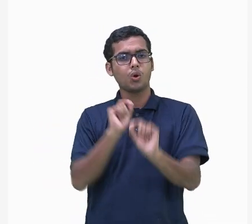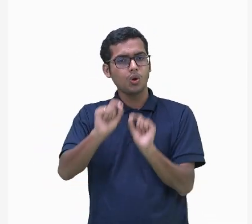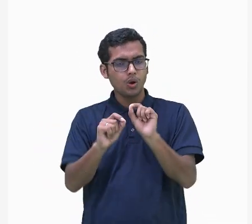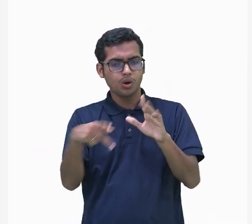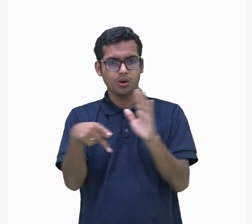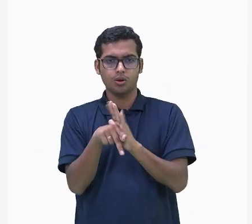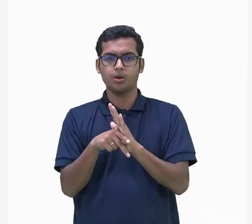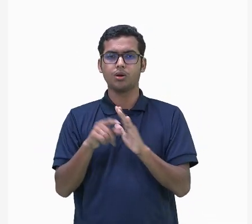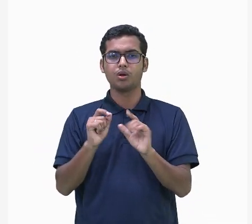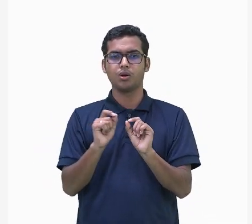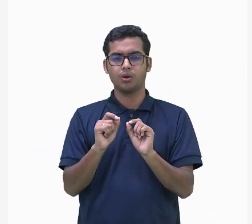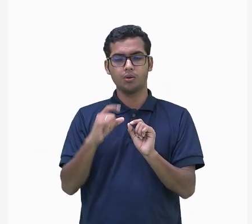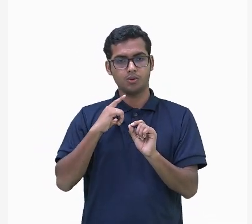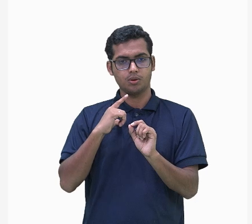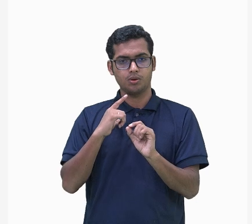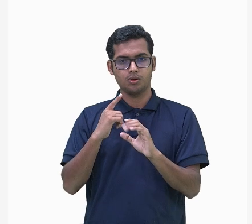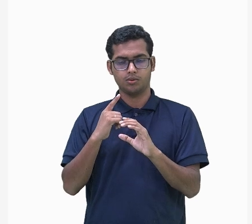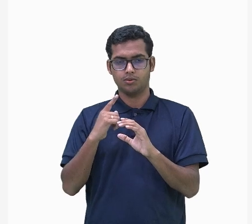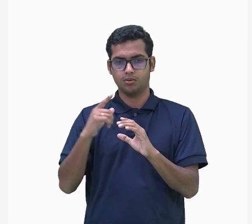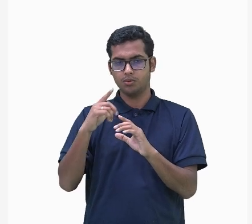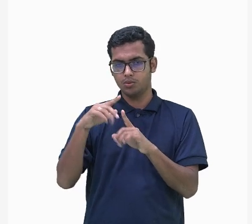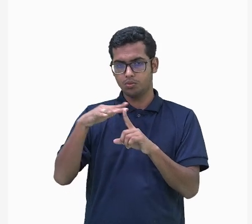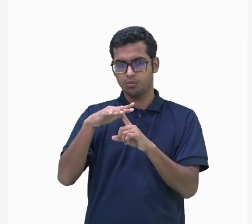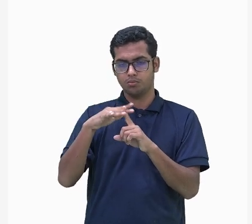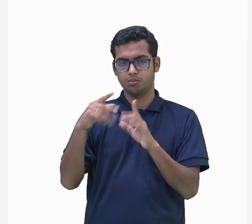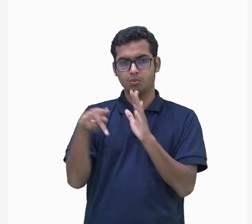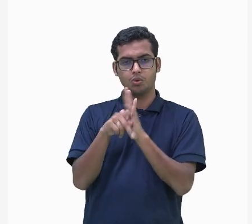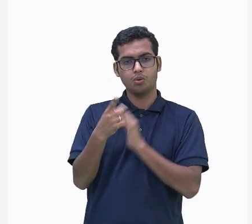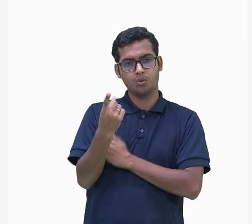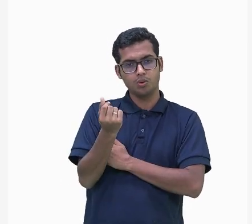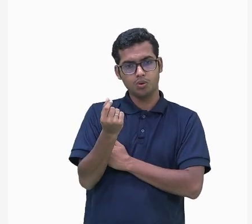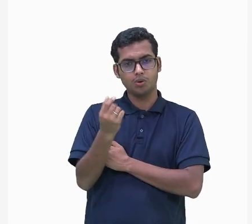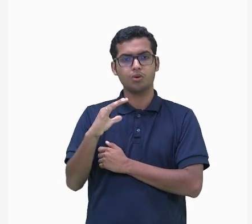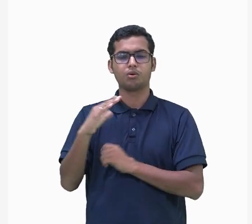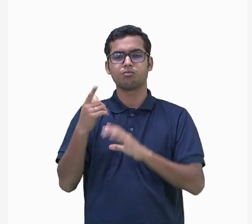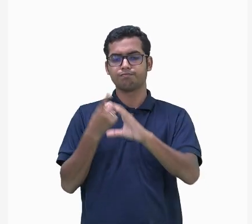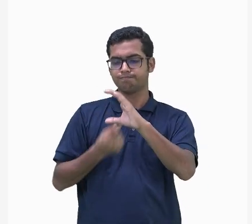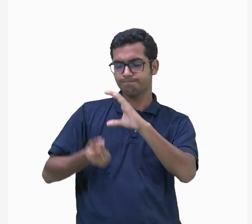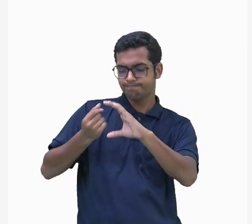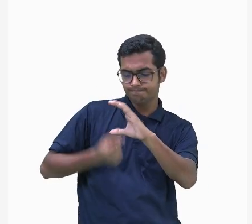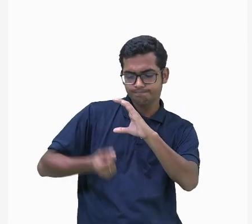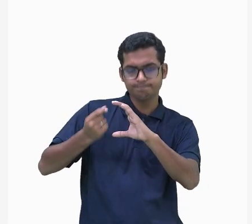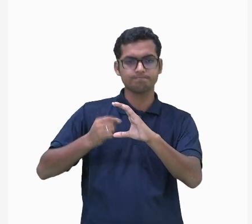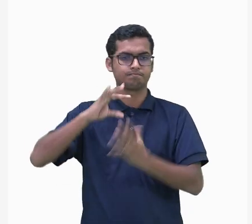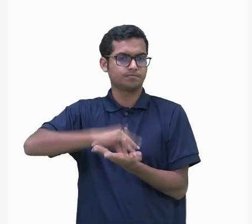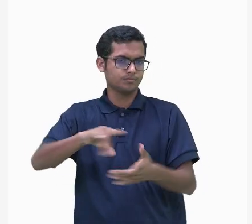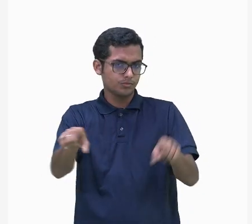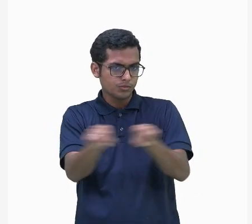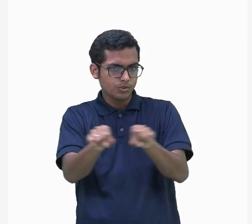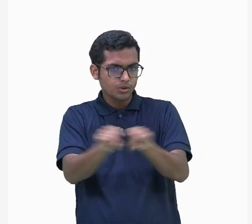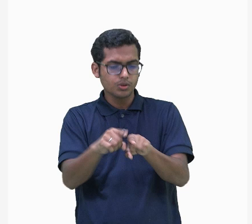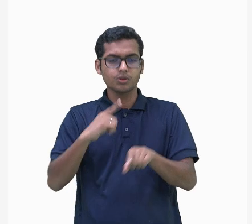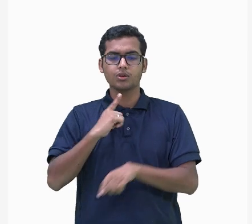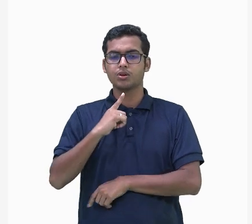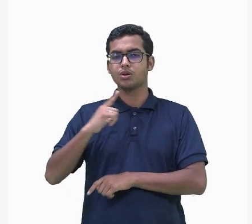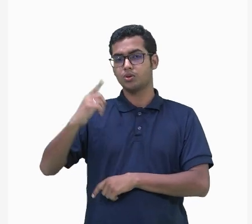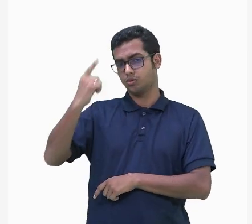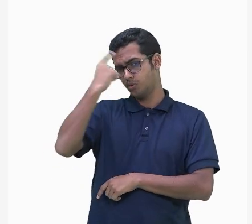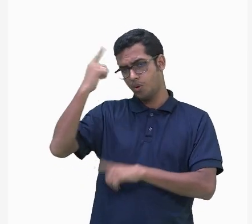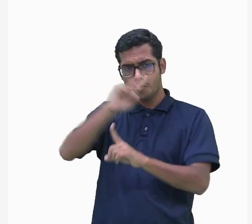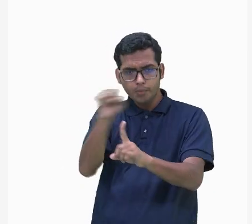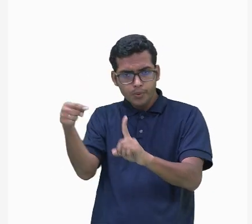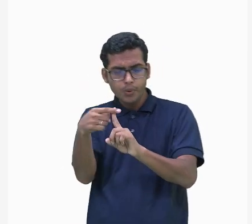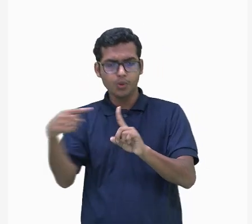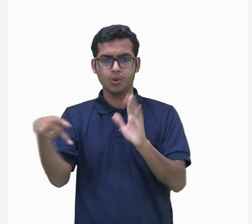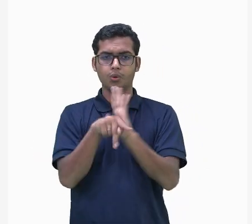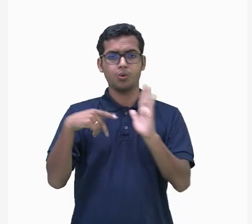capitalismo existia o mercantilismo, que era um sistema ali econômico que buscava a intervenção do Estado diretamente